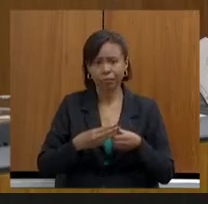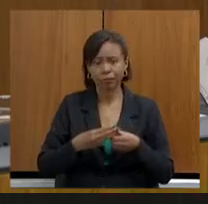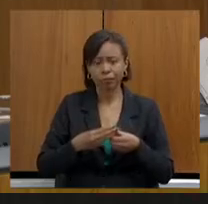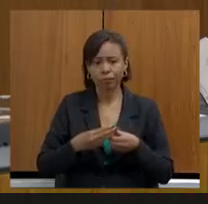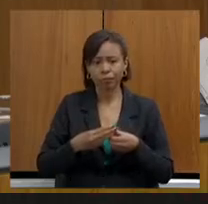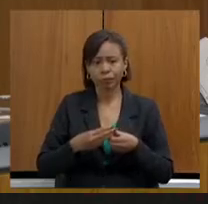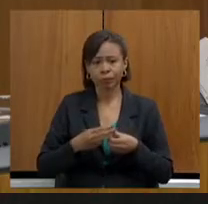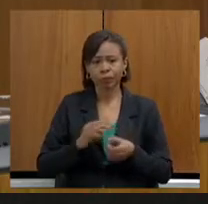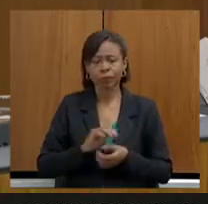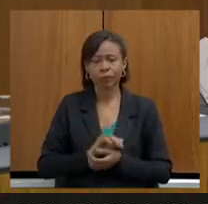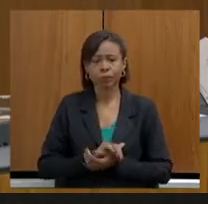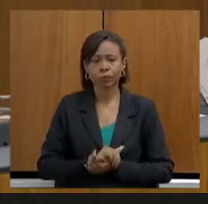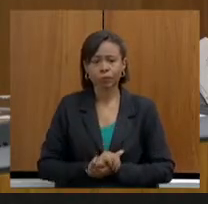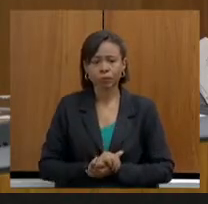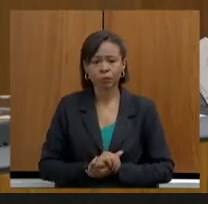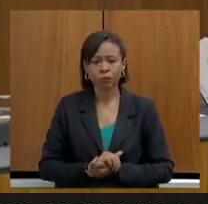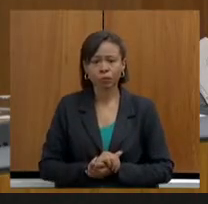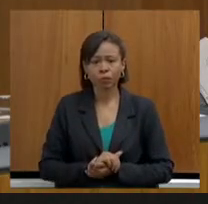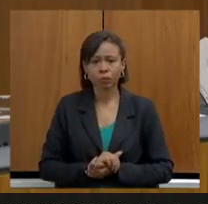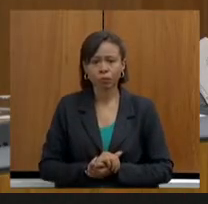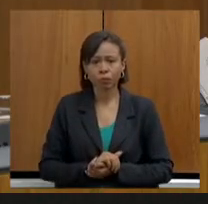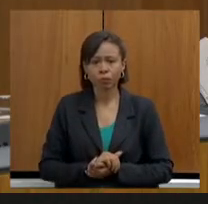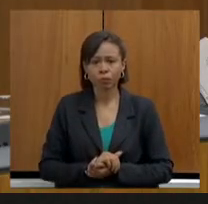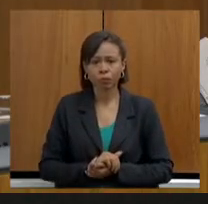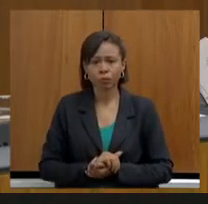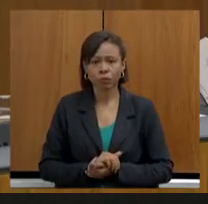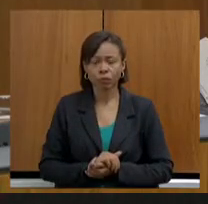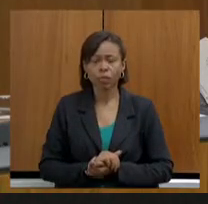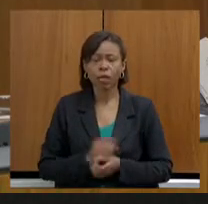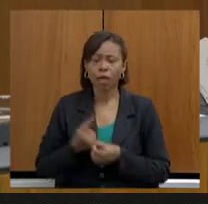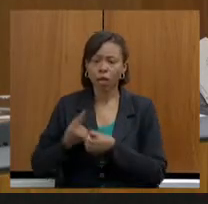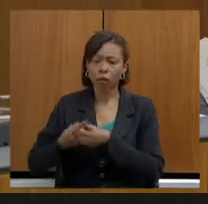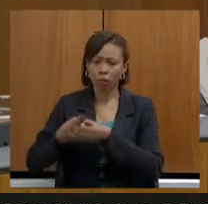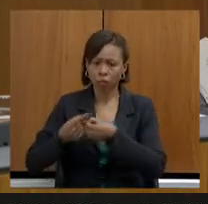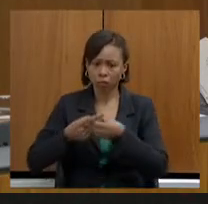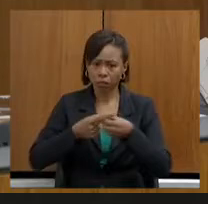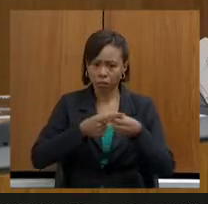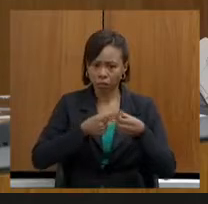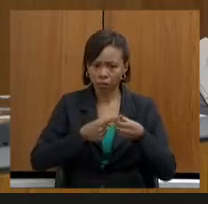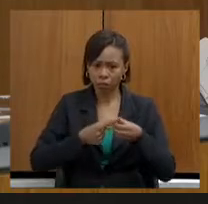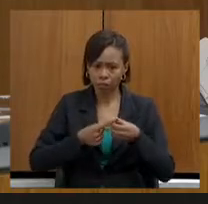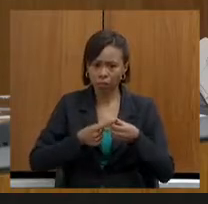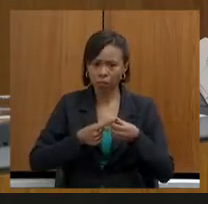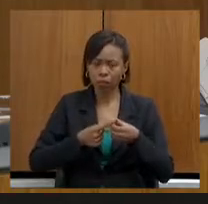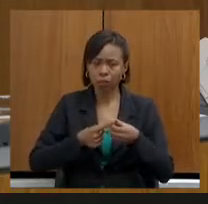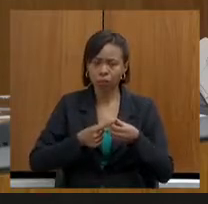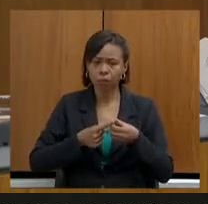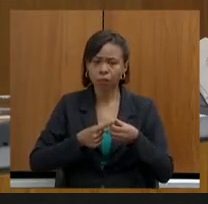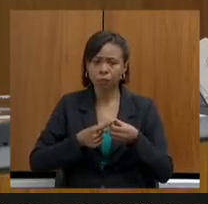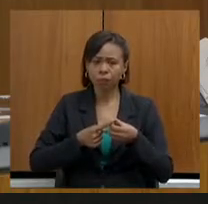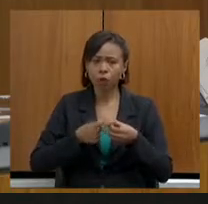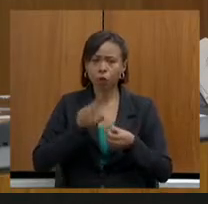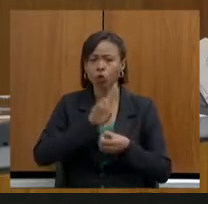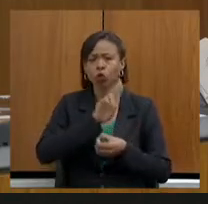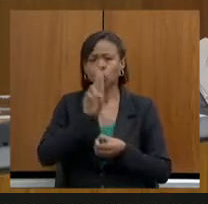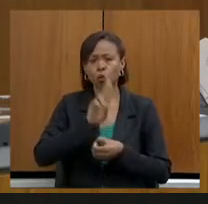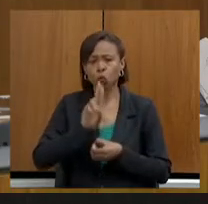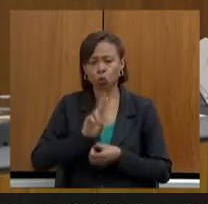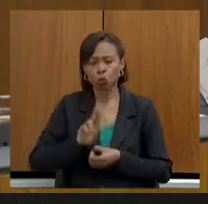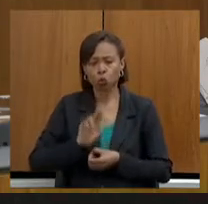Bonsucesso Areado Santo Antônio do Jacinto Pedras de Maria da Cruz Cambuquira